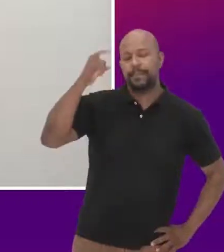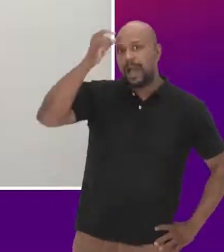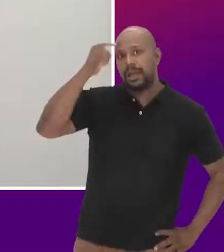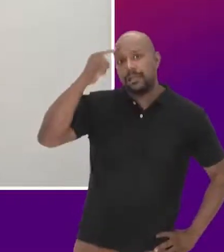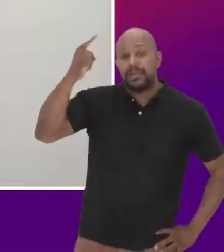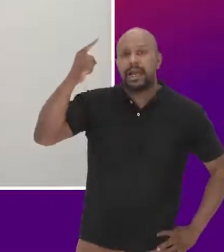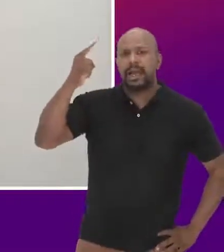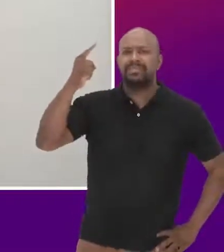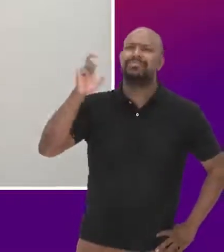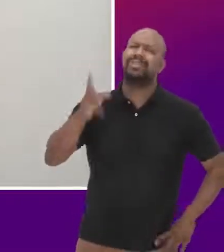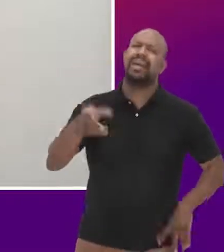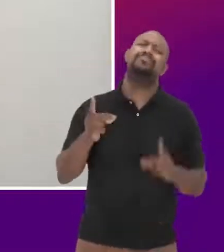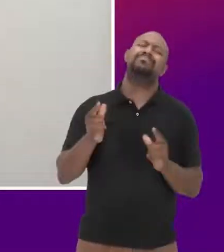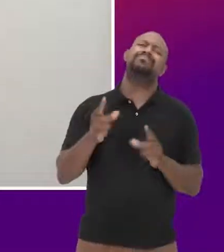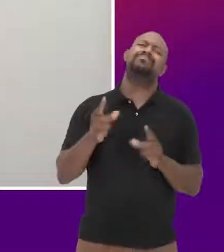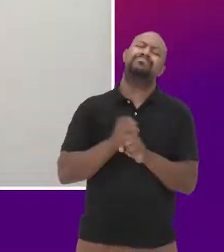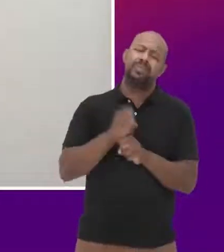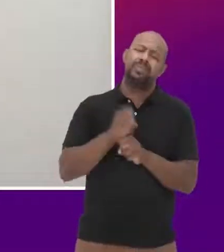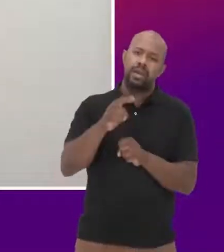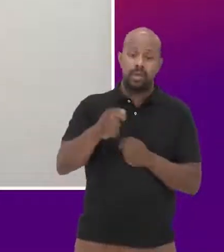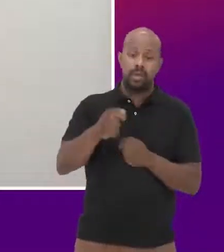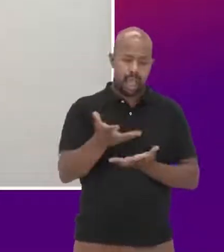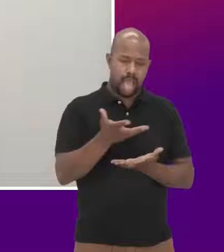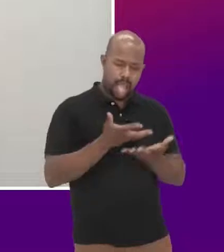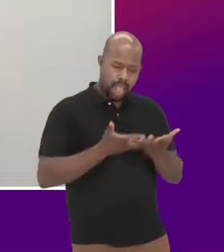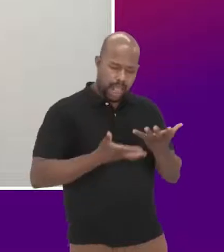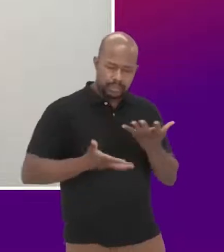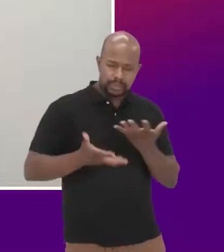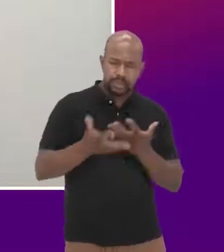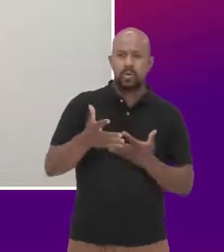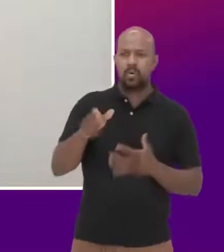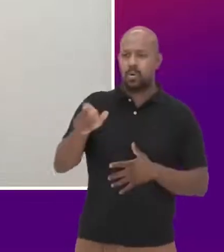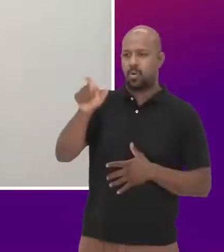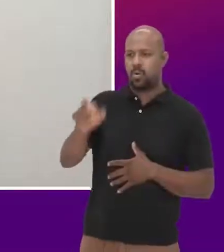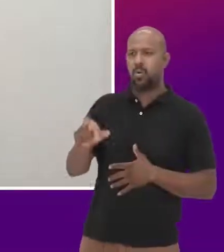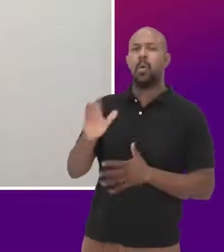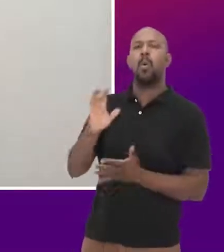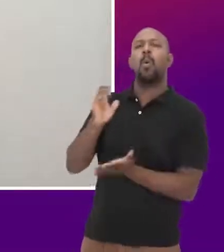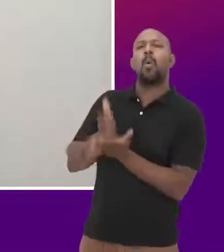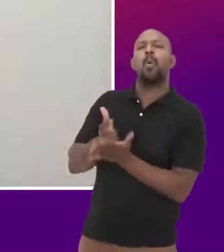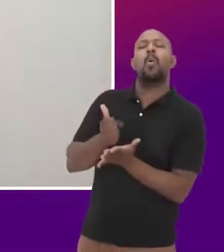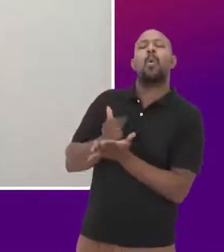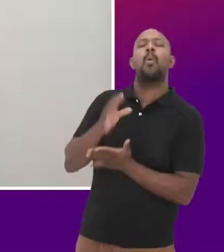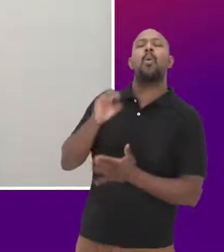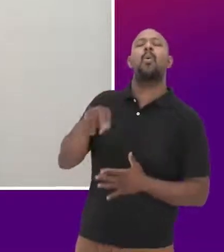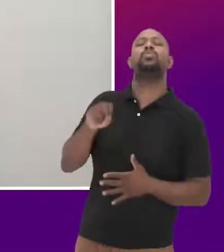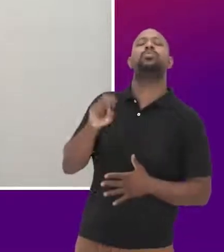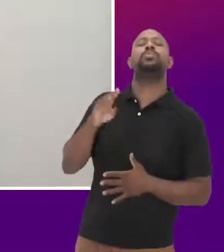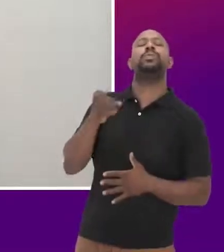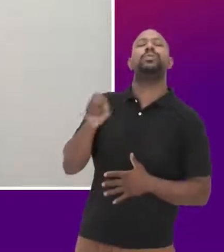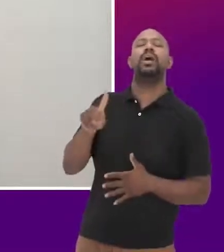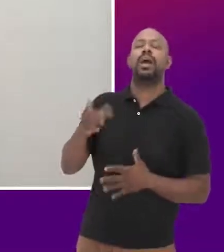um bom tempo, quando a relação com o consumidor era mais de